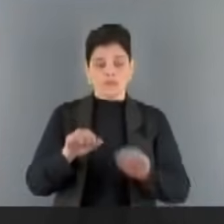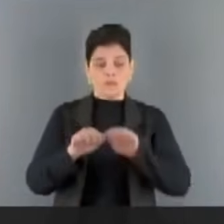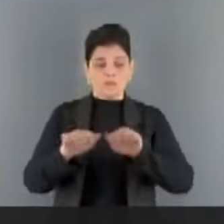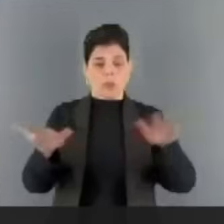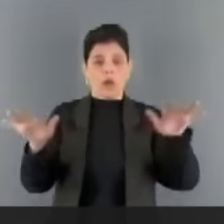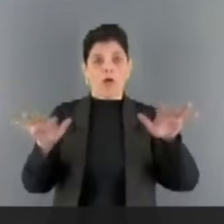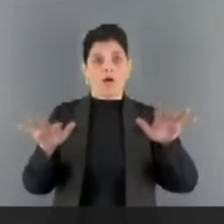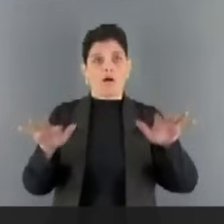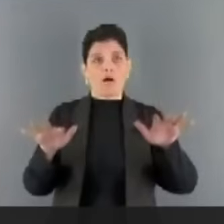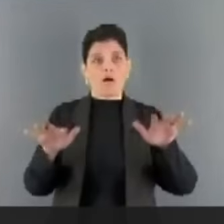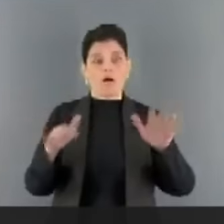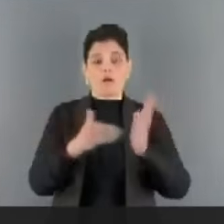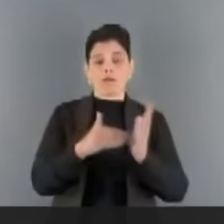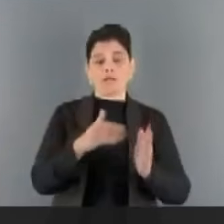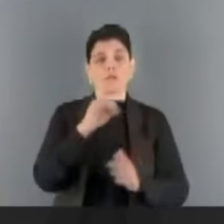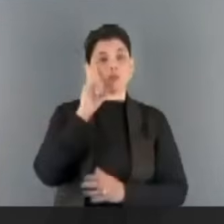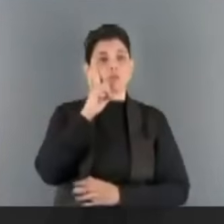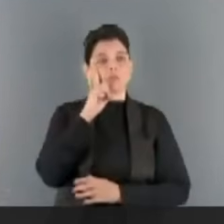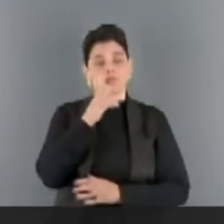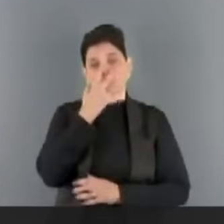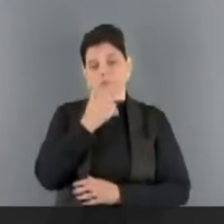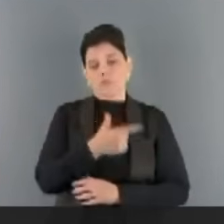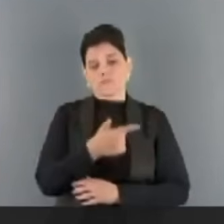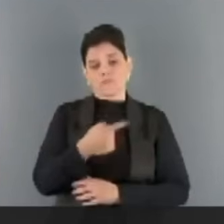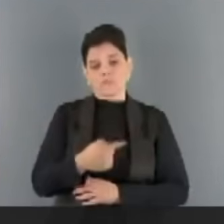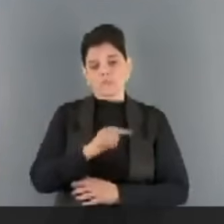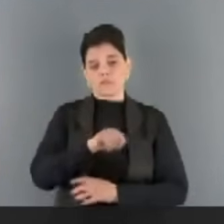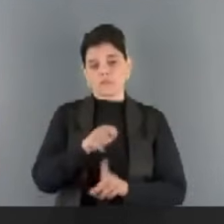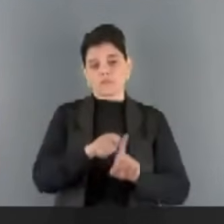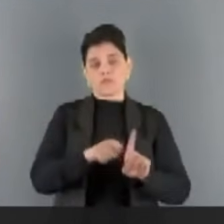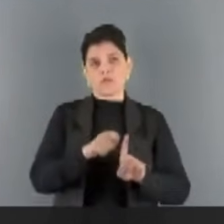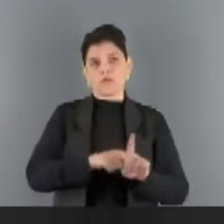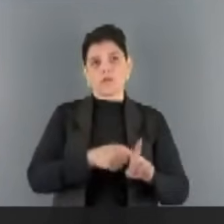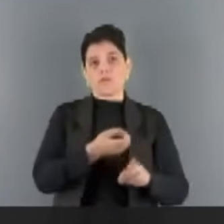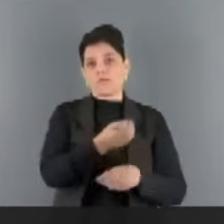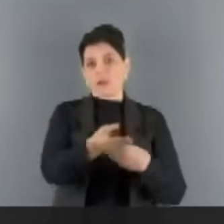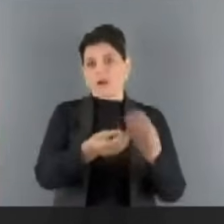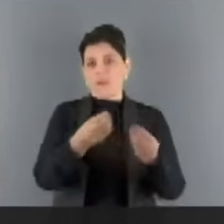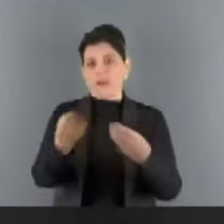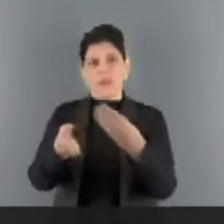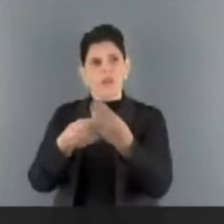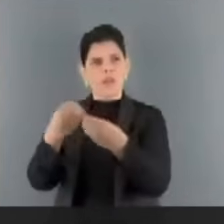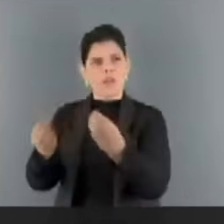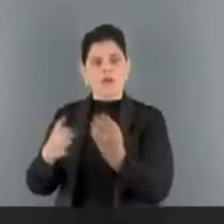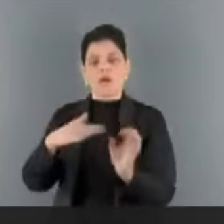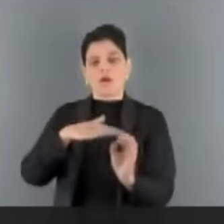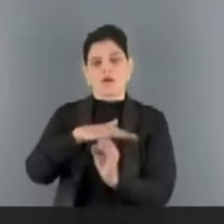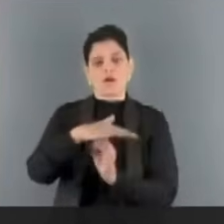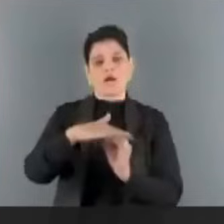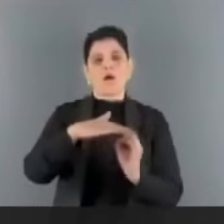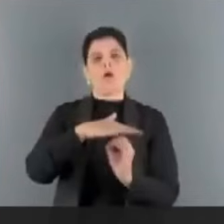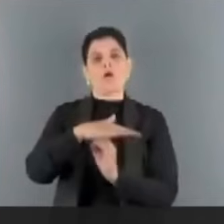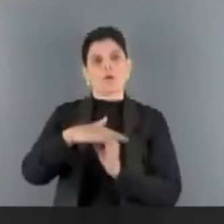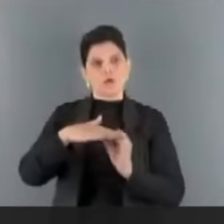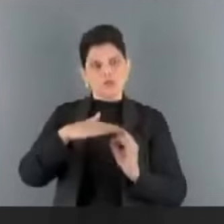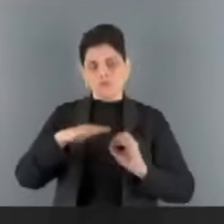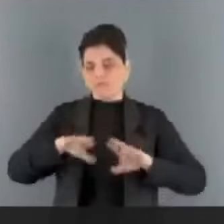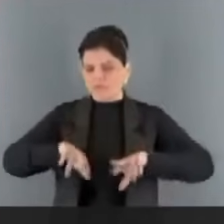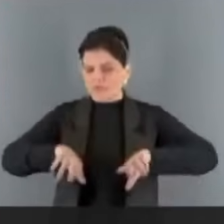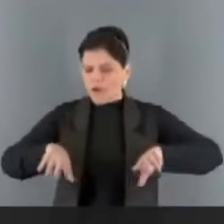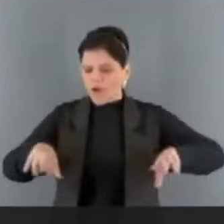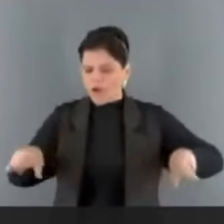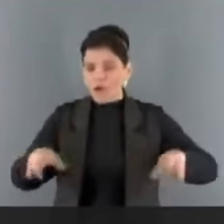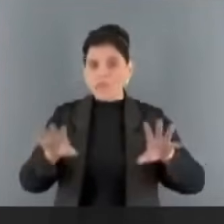desde o dia 9 até o dia, se eu não me engano, 27 de janeiro, ela foi distribuída para vários órgãos que estavam com processo